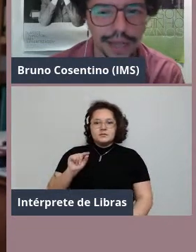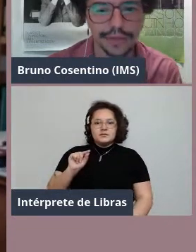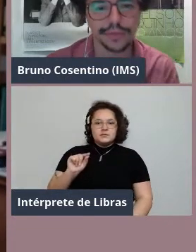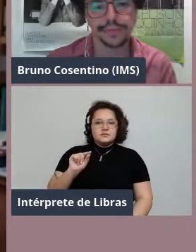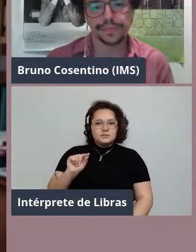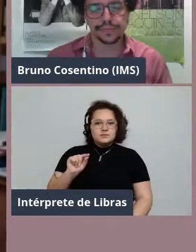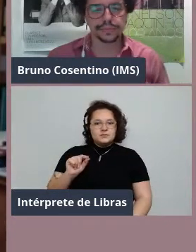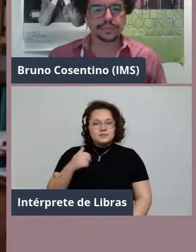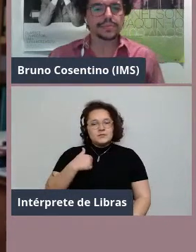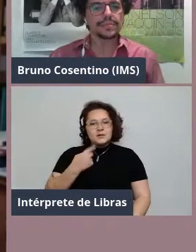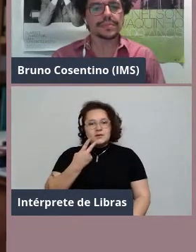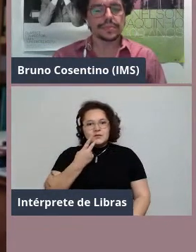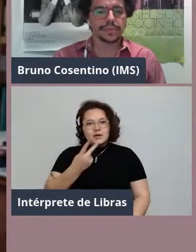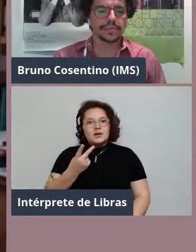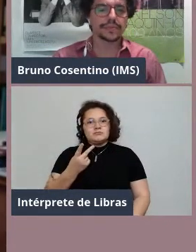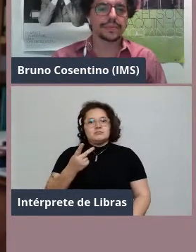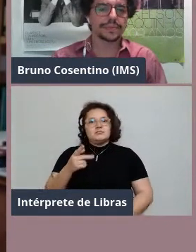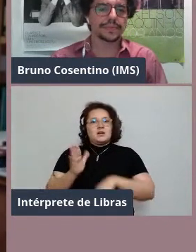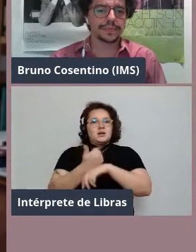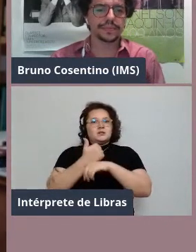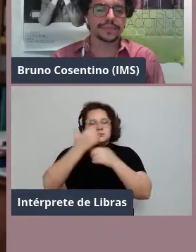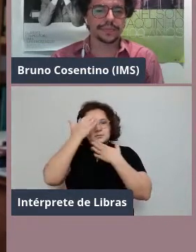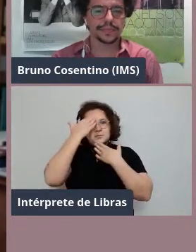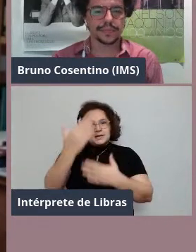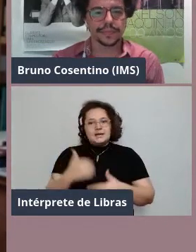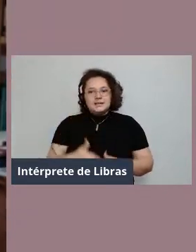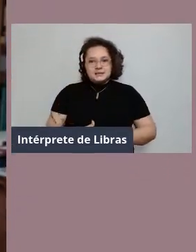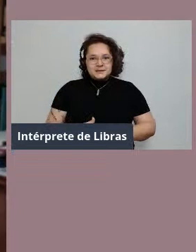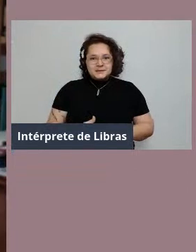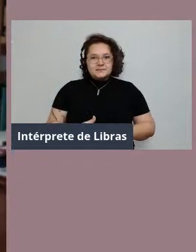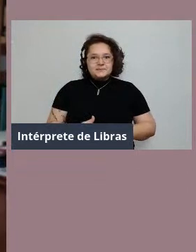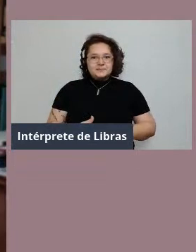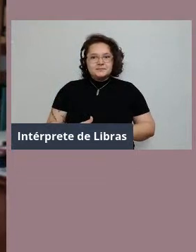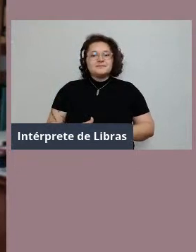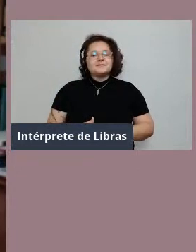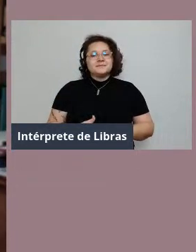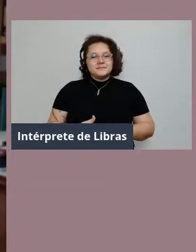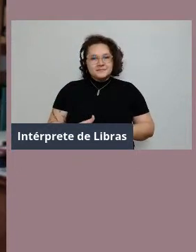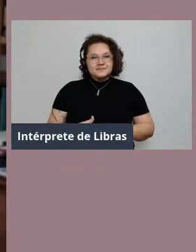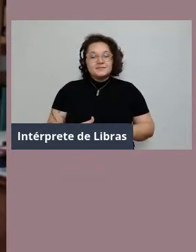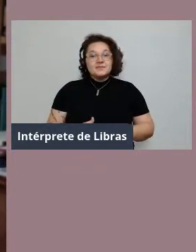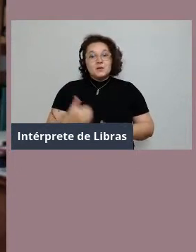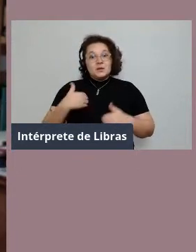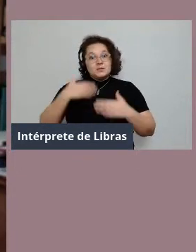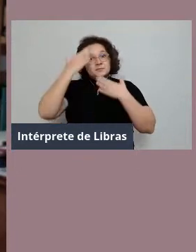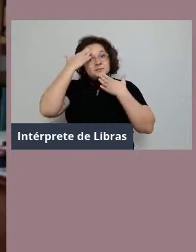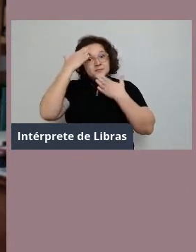falar. Muito obrigado. Tá bom. Obrigado, olá a todos, boa noite.